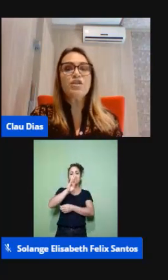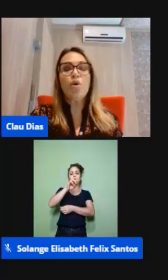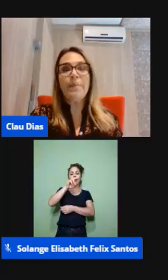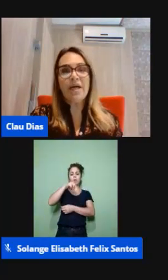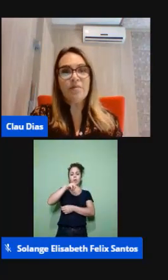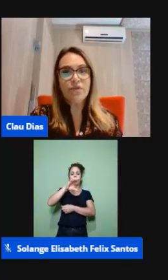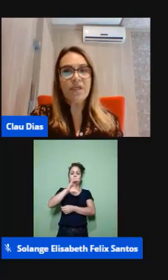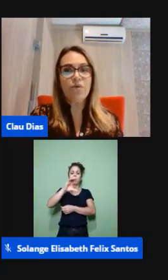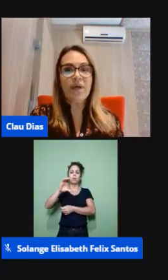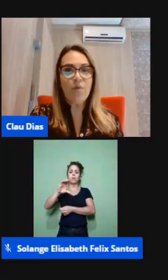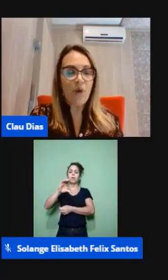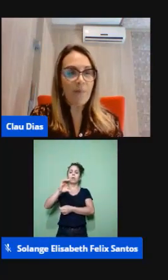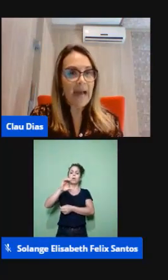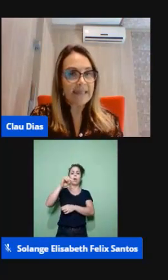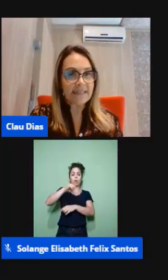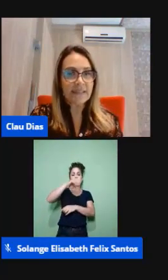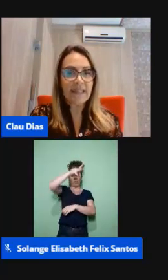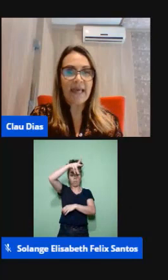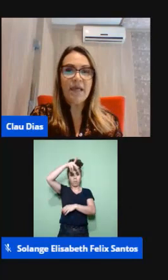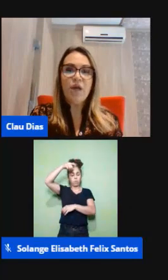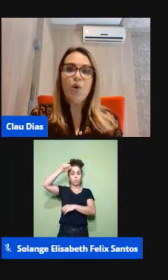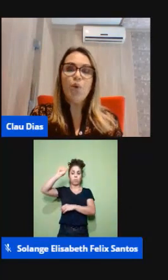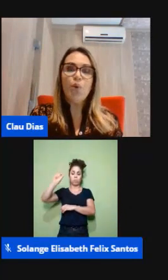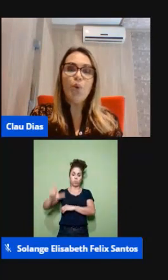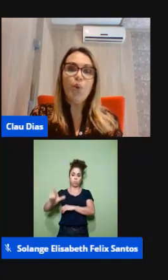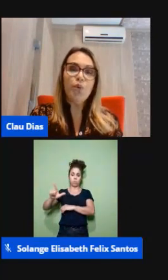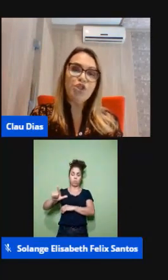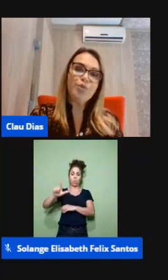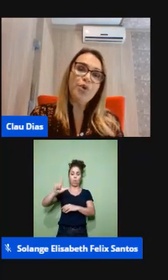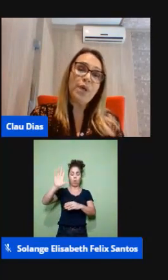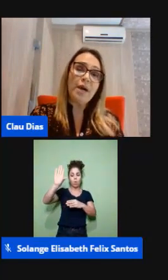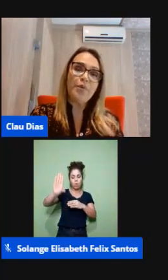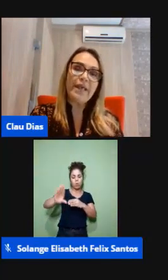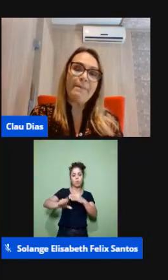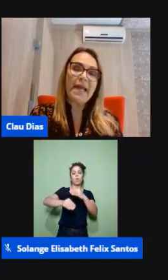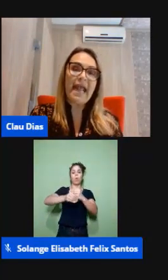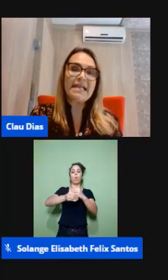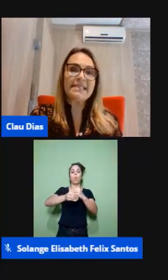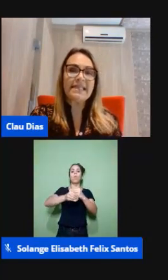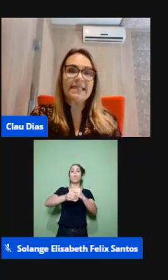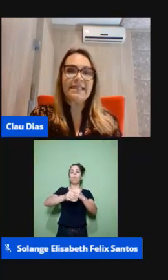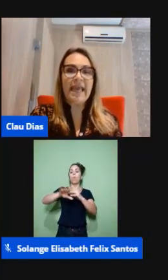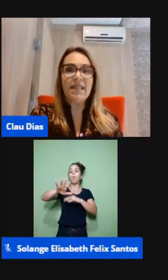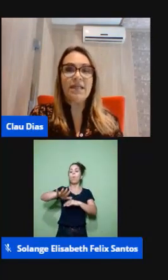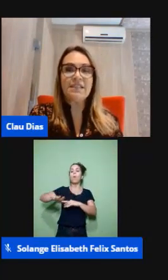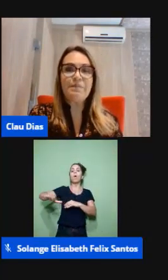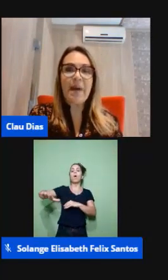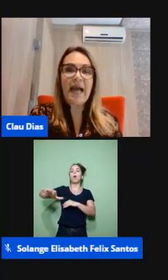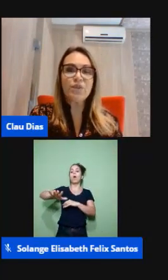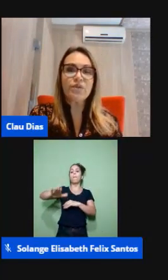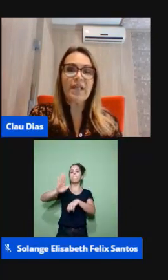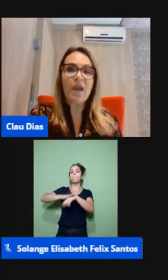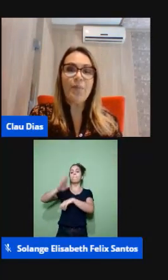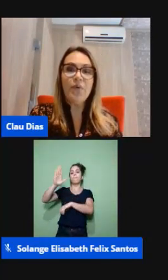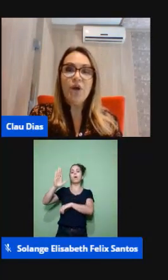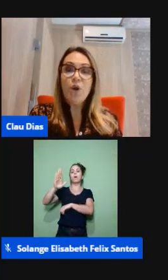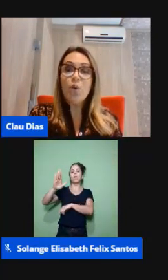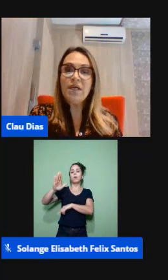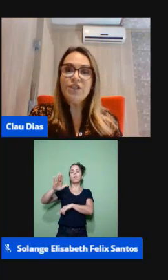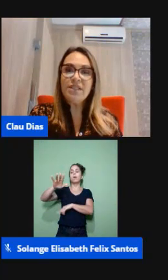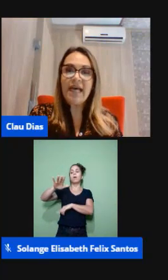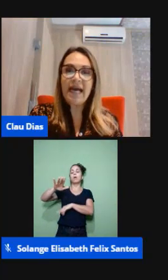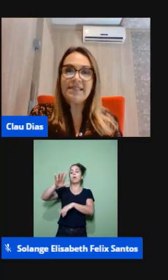nós desdobramos em um campo a mais, né? O último campo que aparece aqui na tela, espaço,